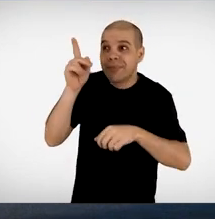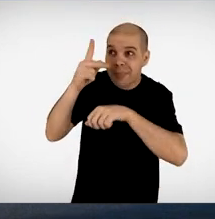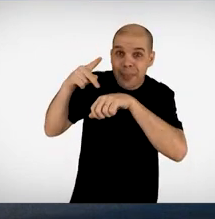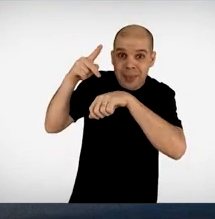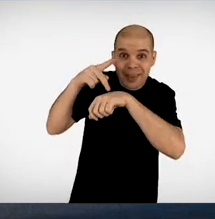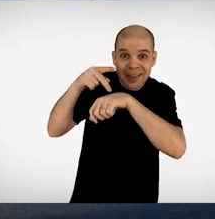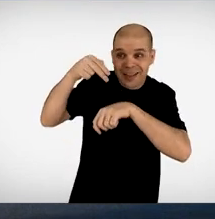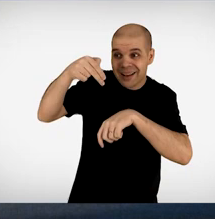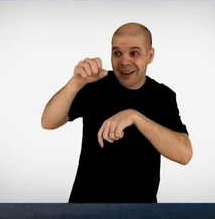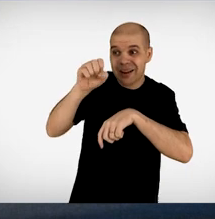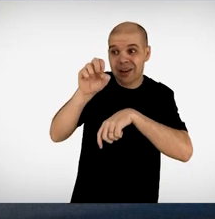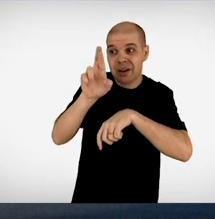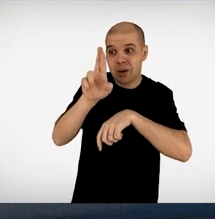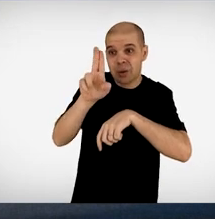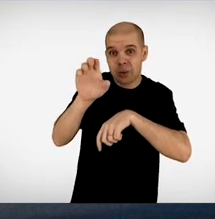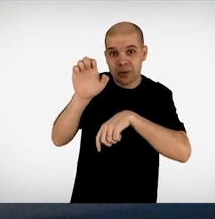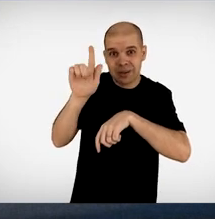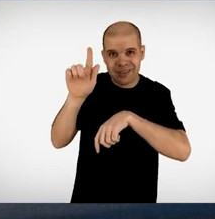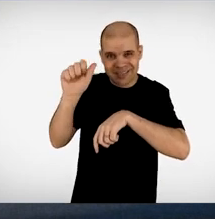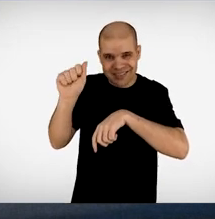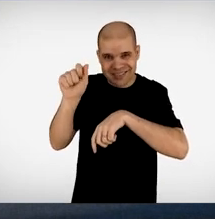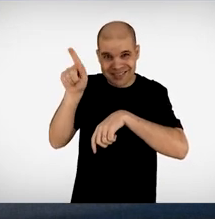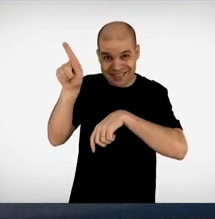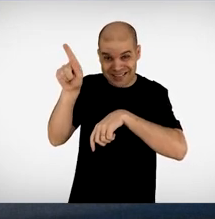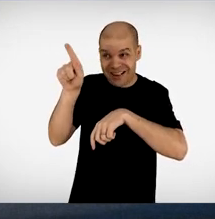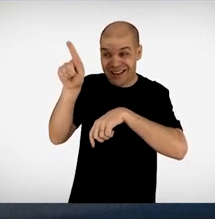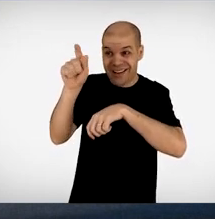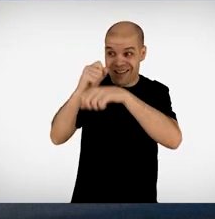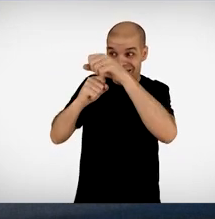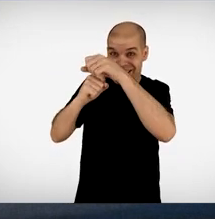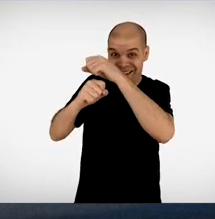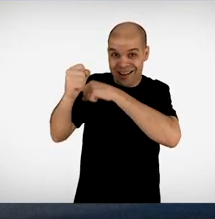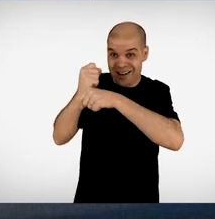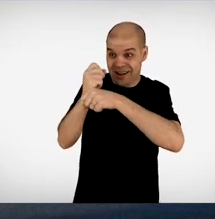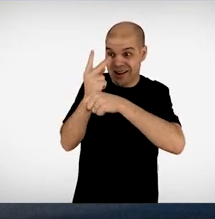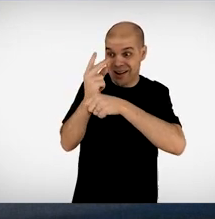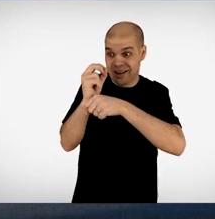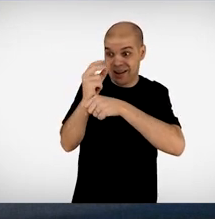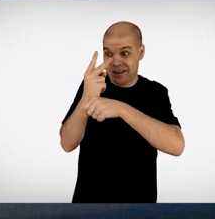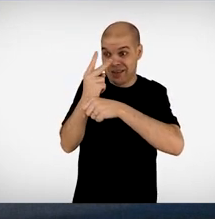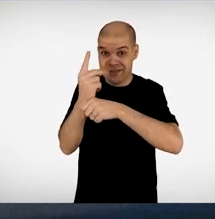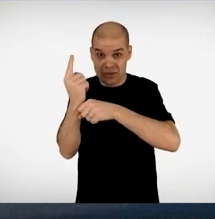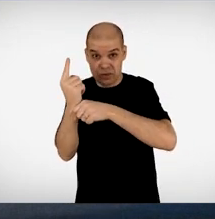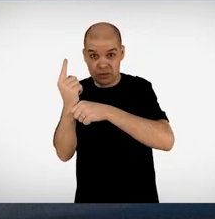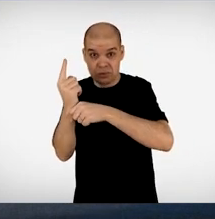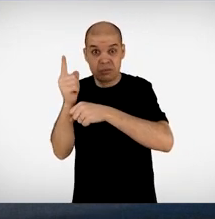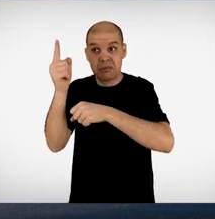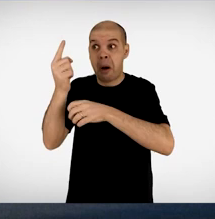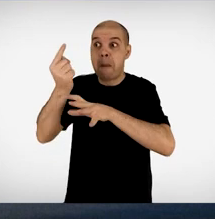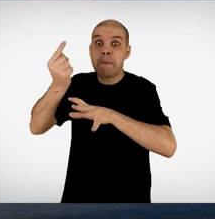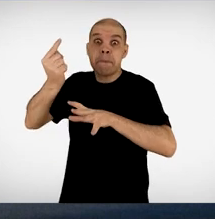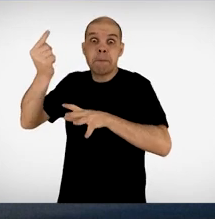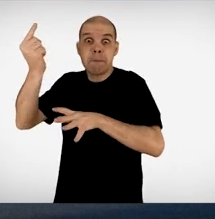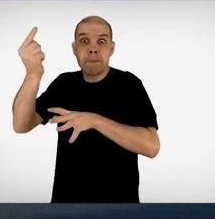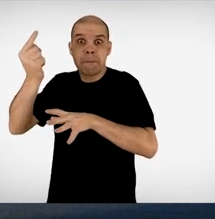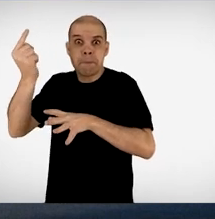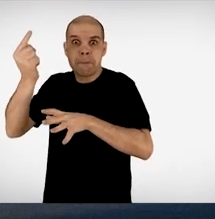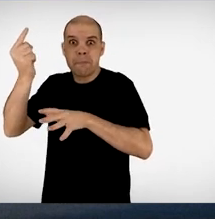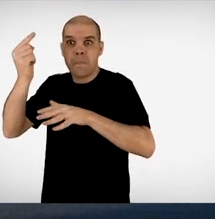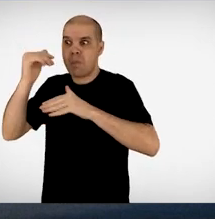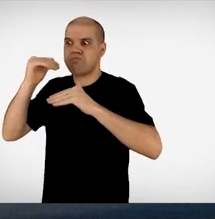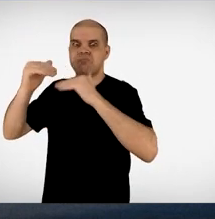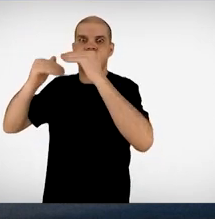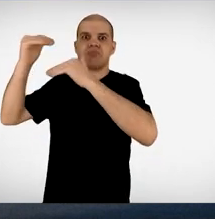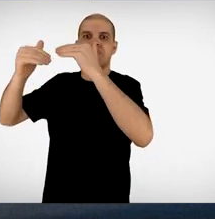em 2021, saiu a lista do Índice de Desenvolvimento Humano dos países, a Noruega em primeiro lugar, o Brasil em